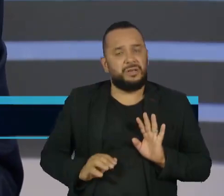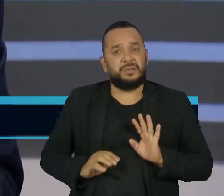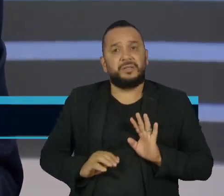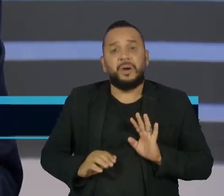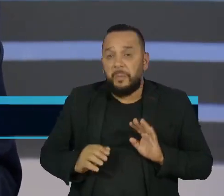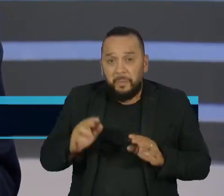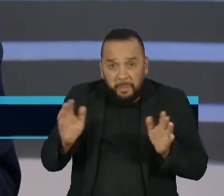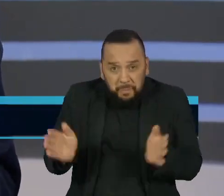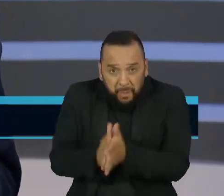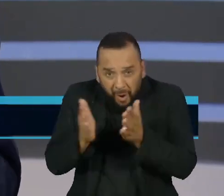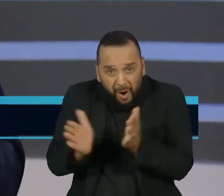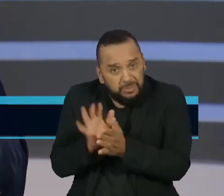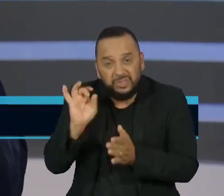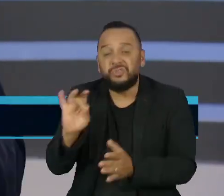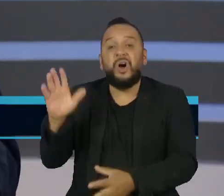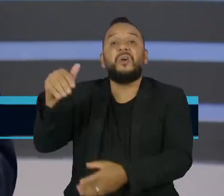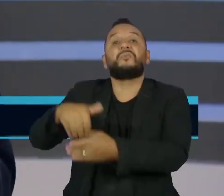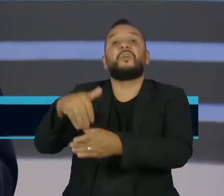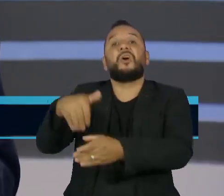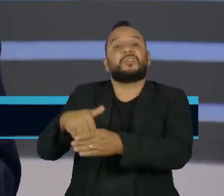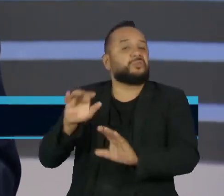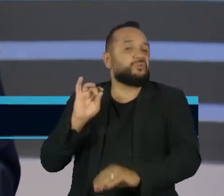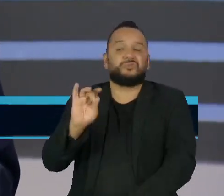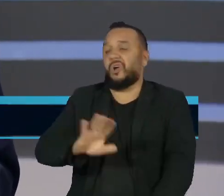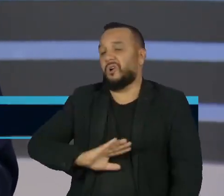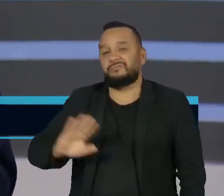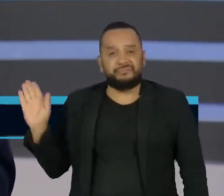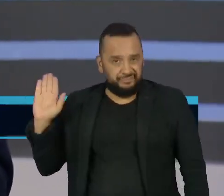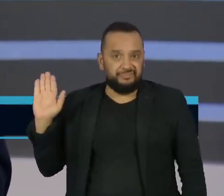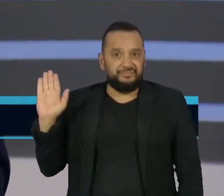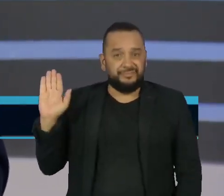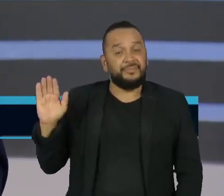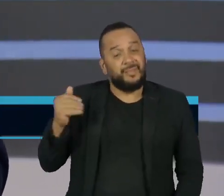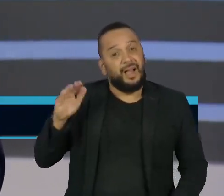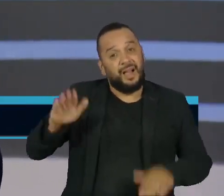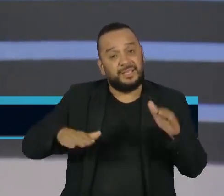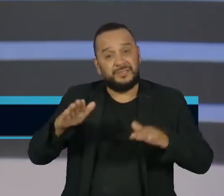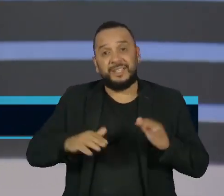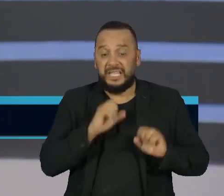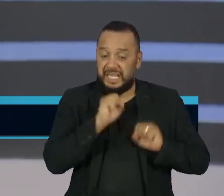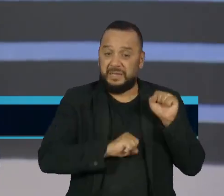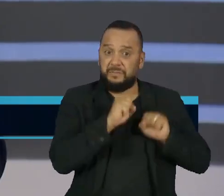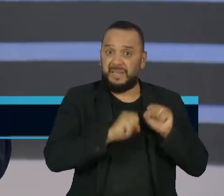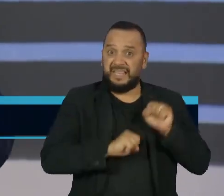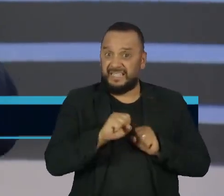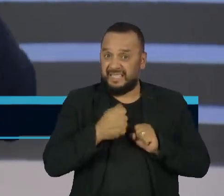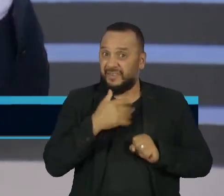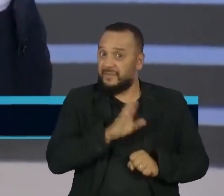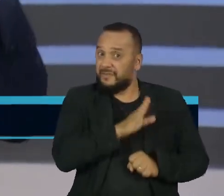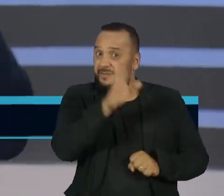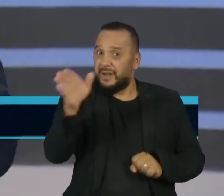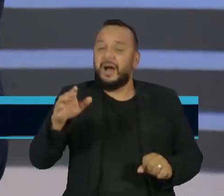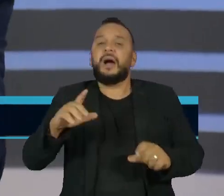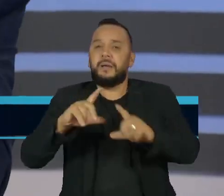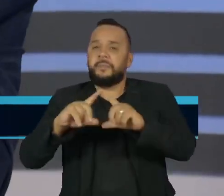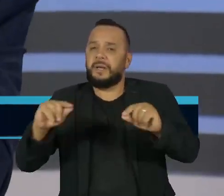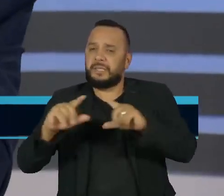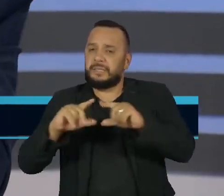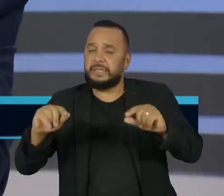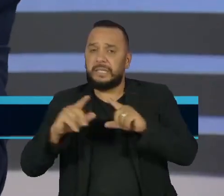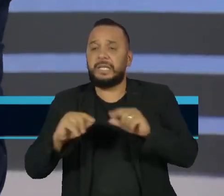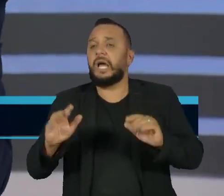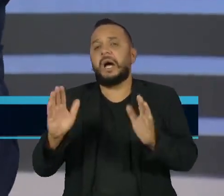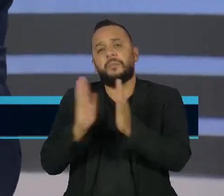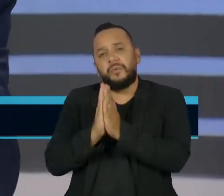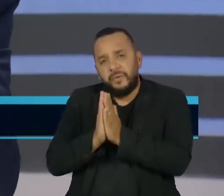vezes, industriais das federações vão a Brasília em busca de renúncia fiscal. 300 bilhões para o governo